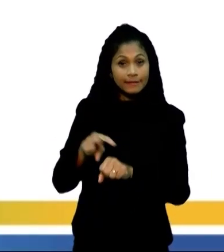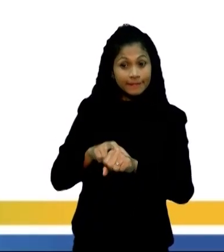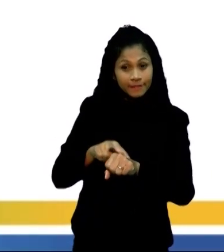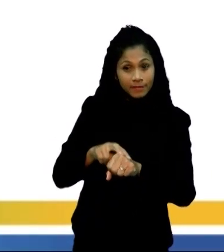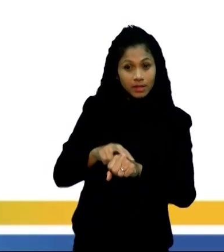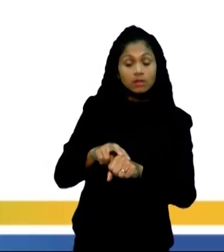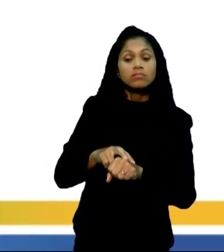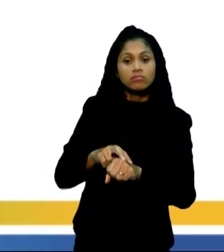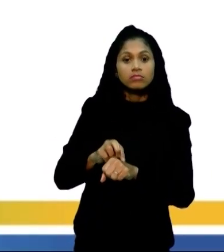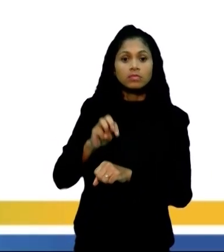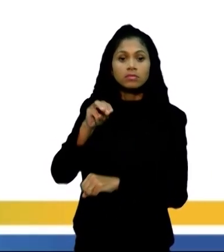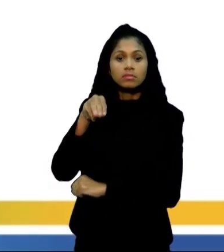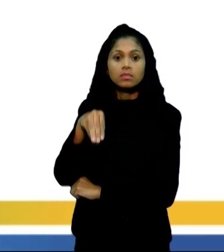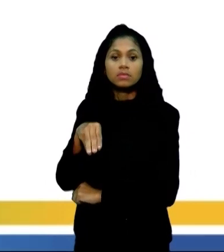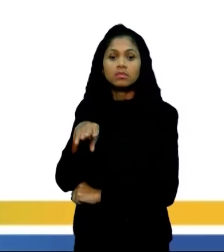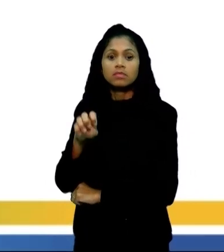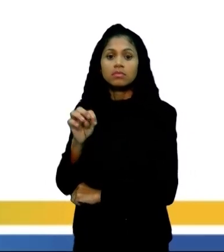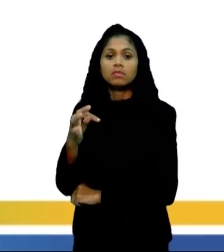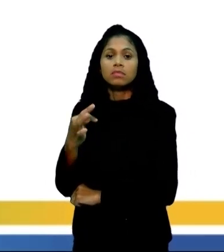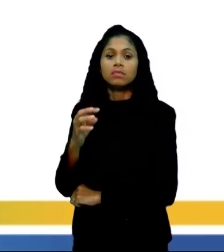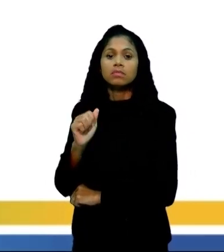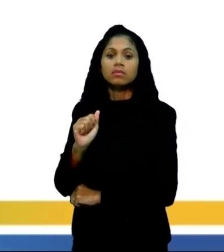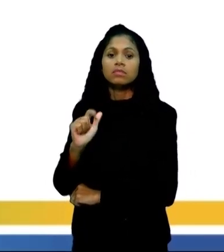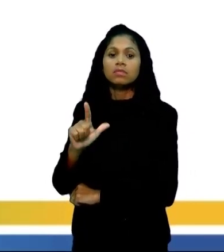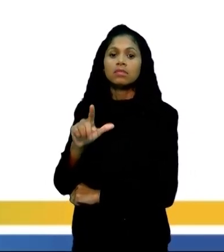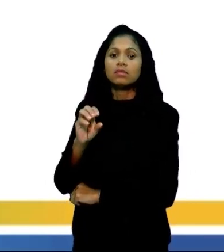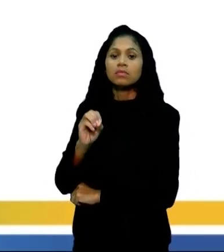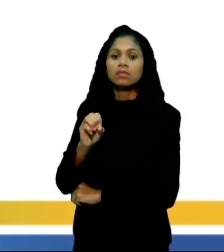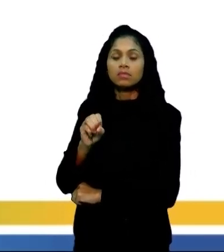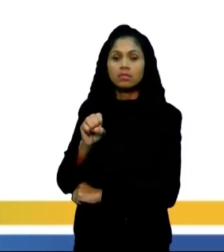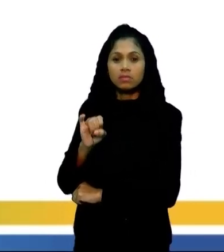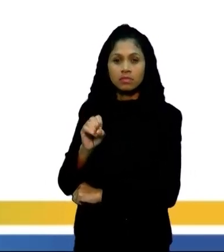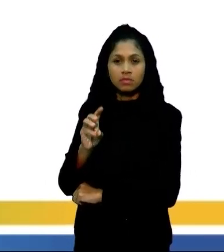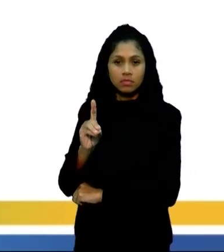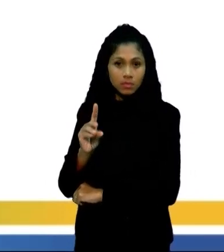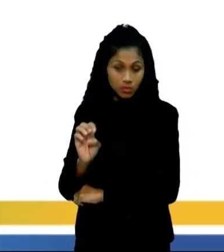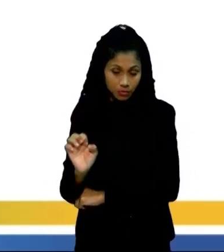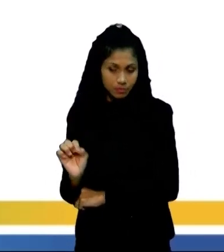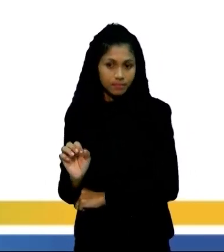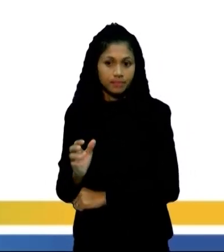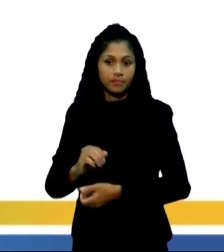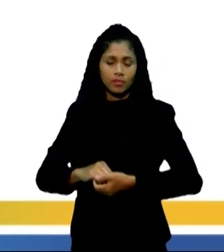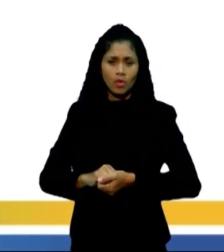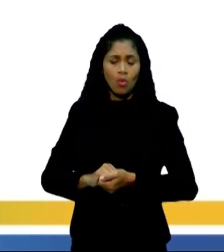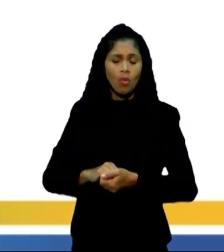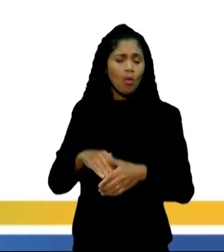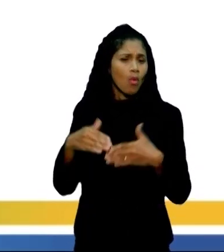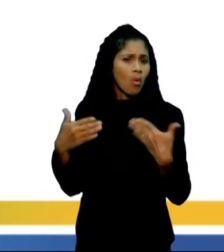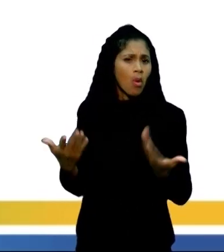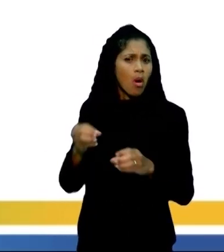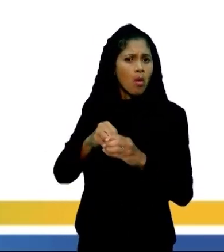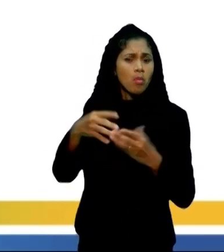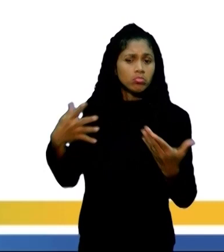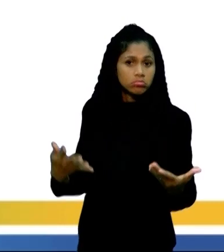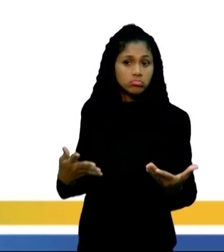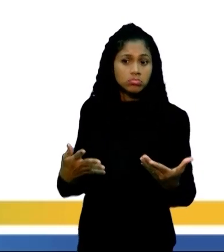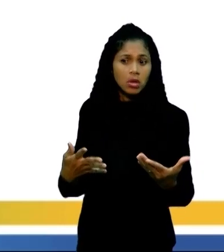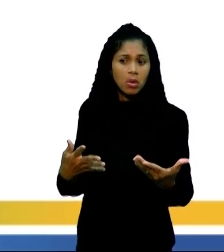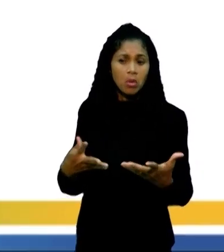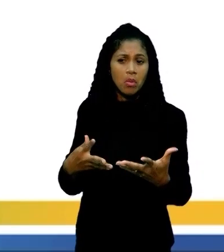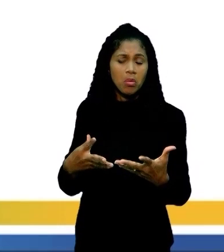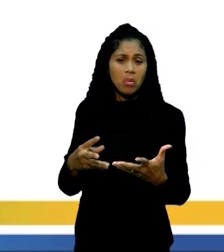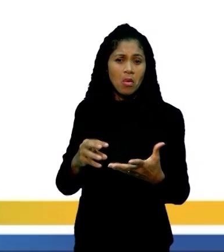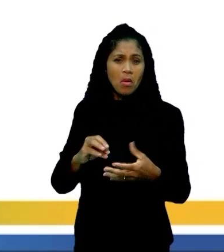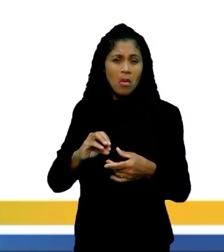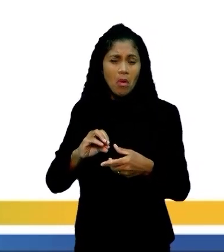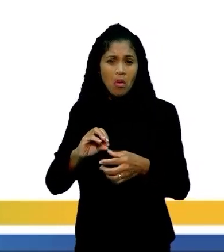metalóides. Aí são esses que estão em verde, né? Quais as características dos metalóides? Eles são quebradiços, têm